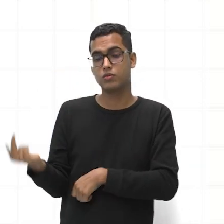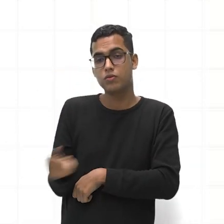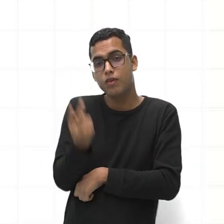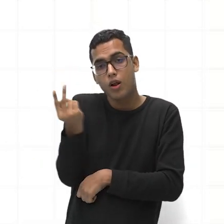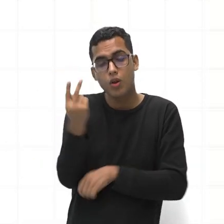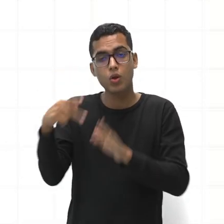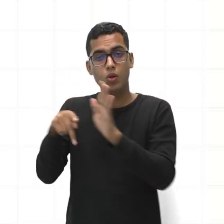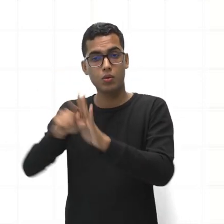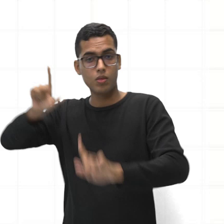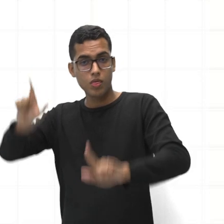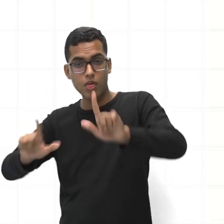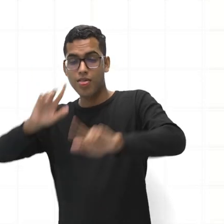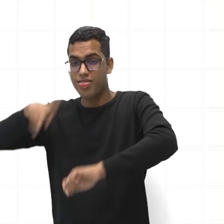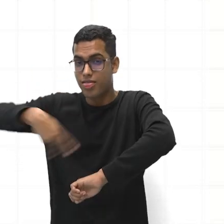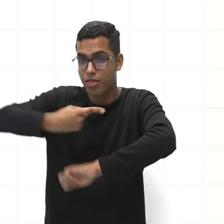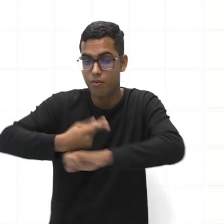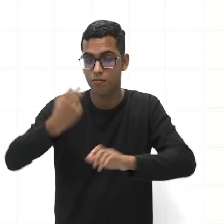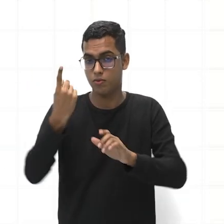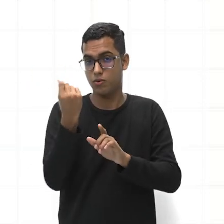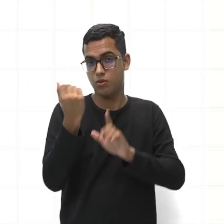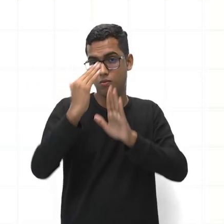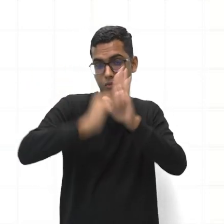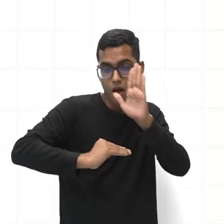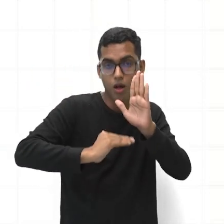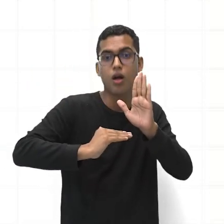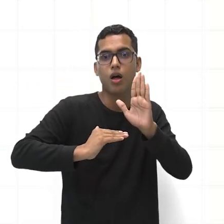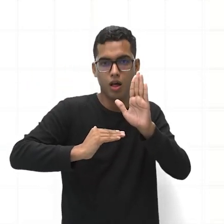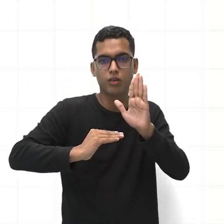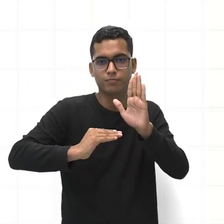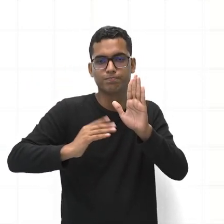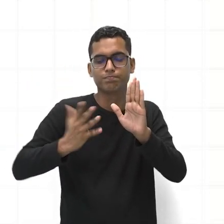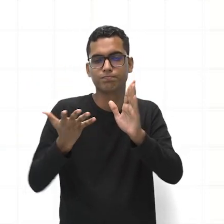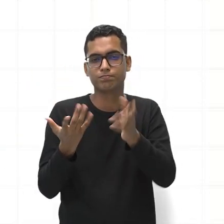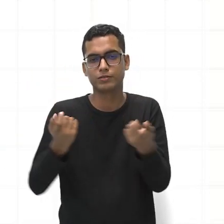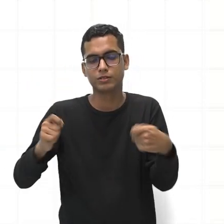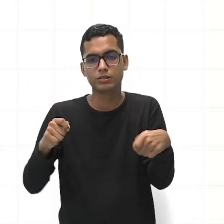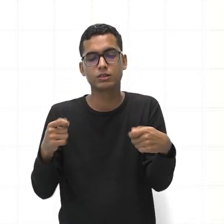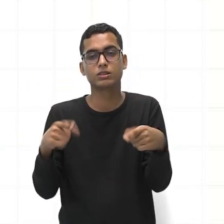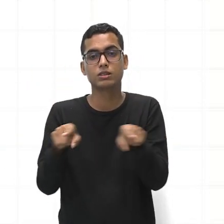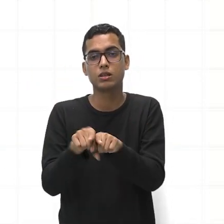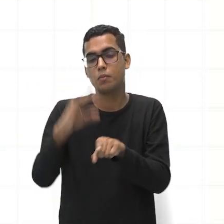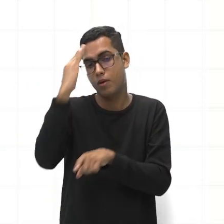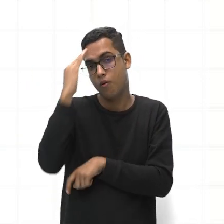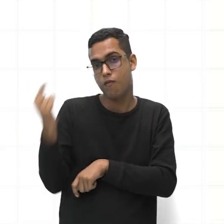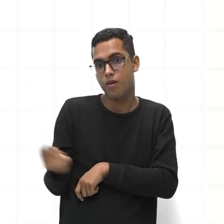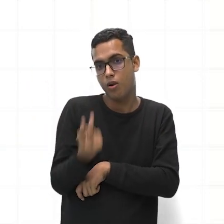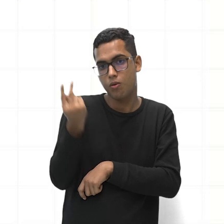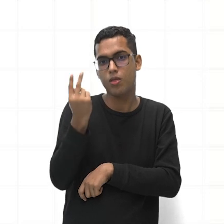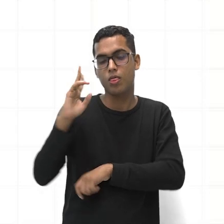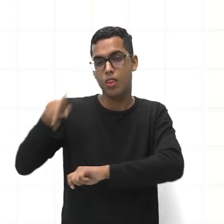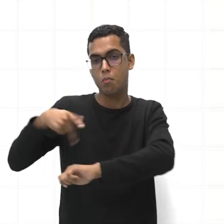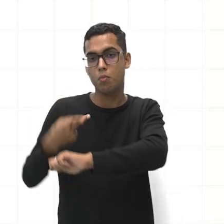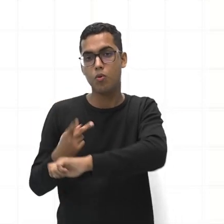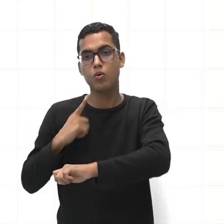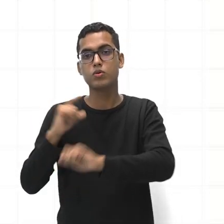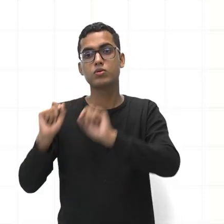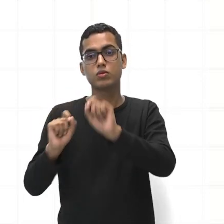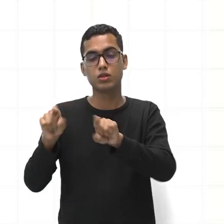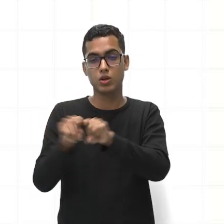Então, muito cuidado com os distratores, certo? Então, temos aqui as alternativas. Letra A,